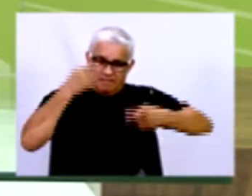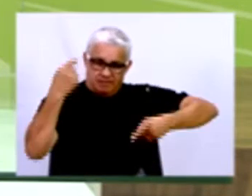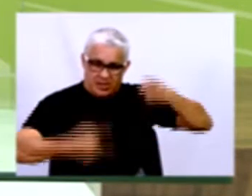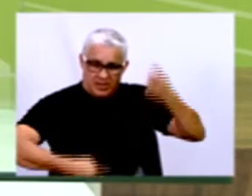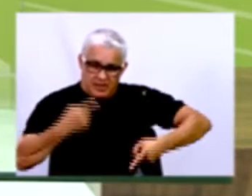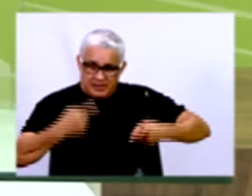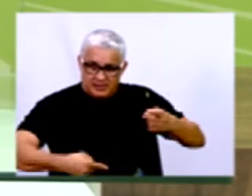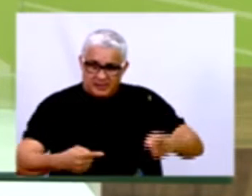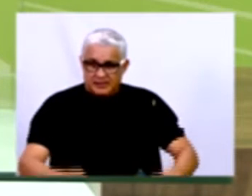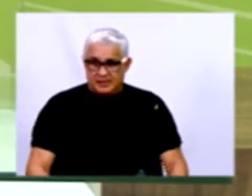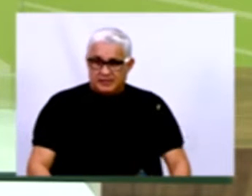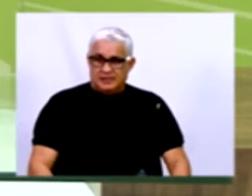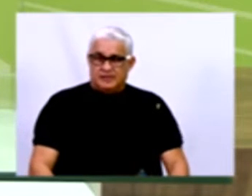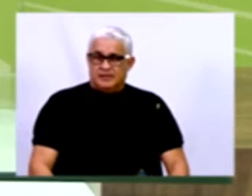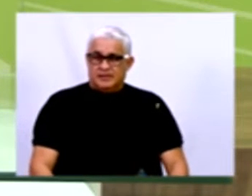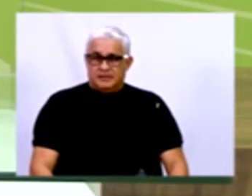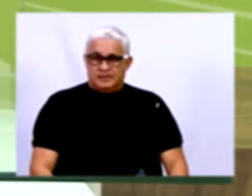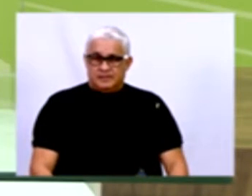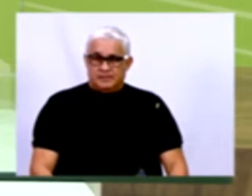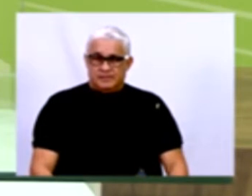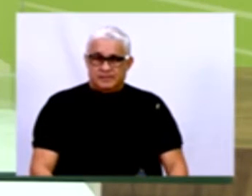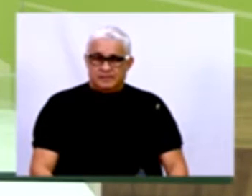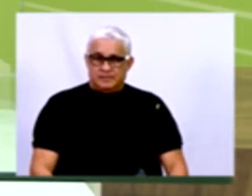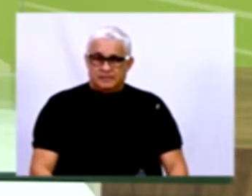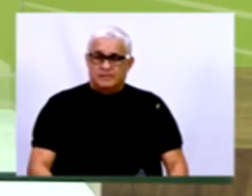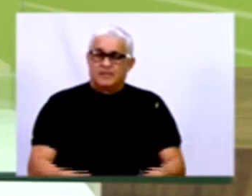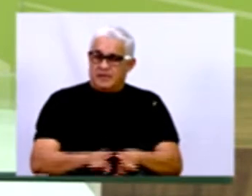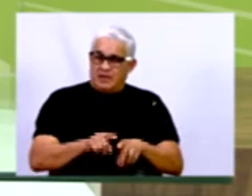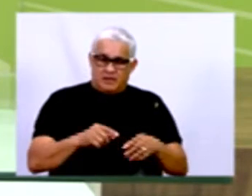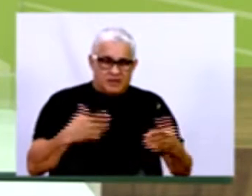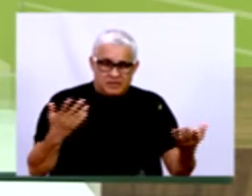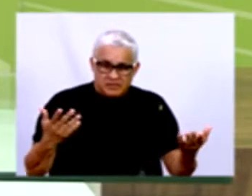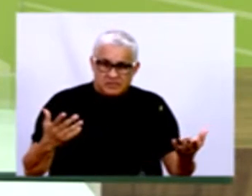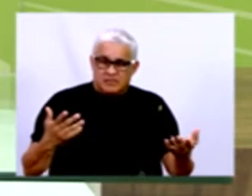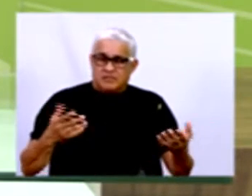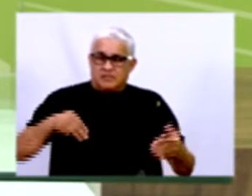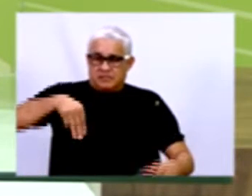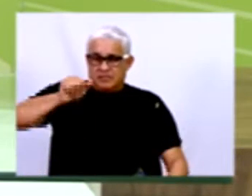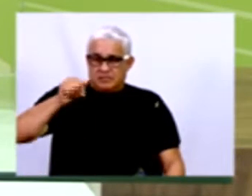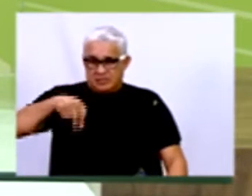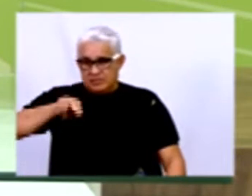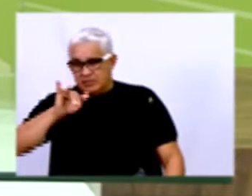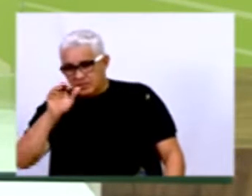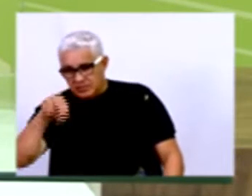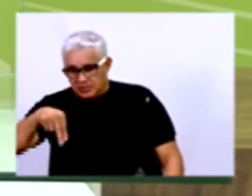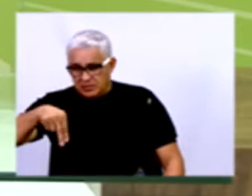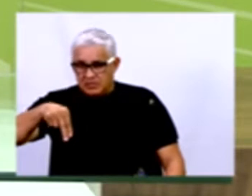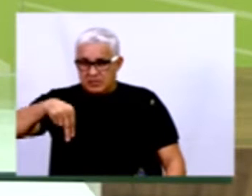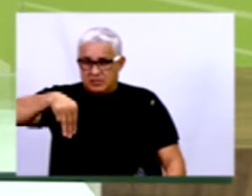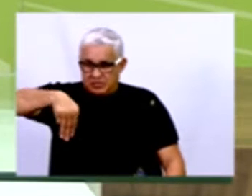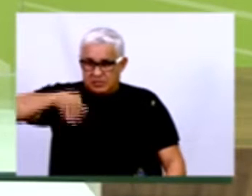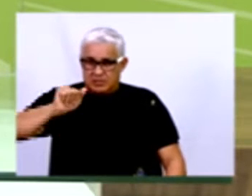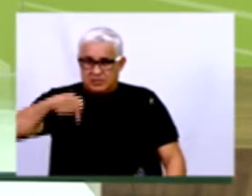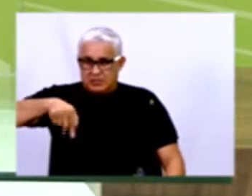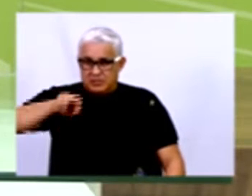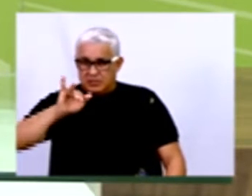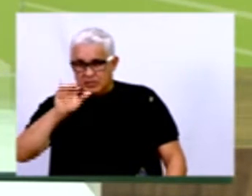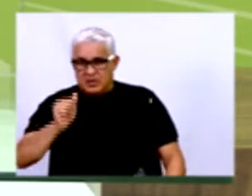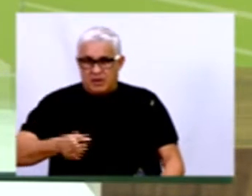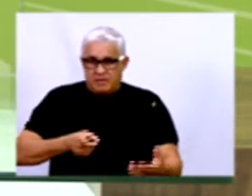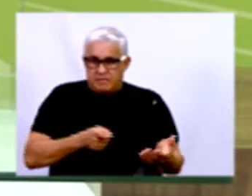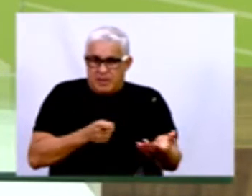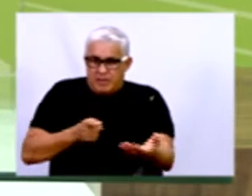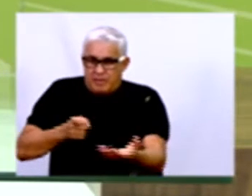e construir, então, máquinas de guerra, instrumentos que vão ser utilizados, como, por exemplo, tanques de guerra, metralhadoras